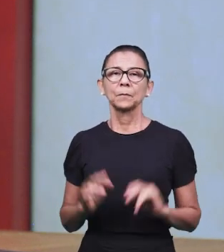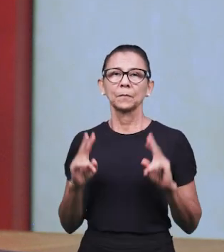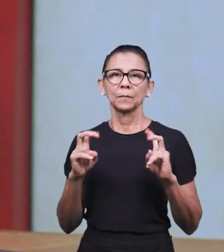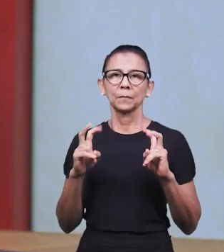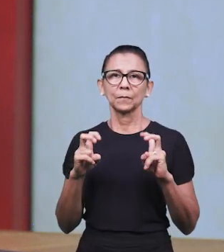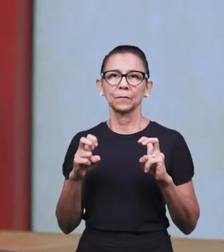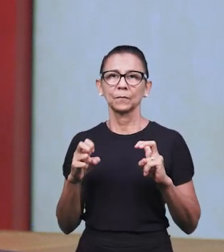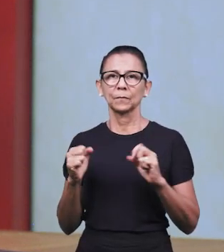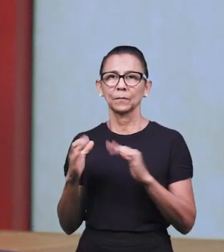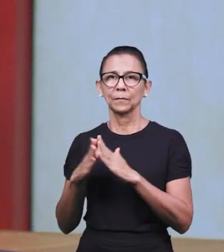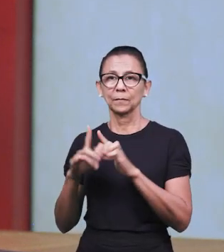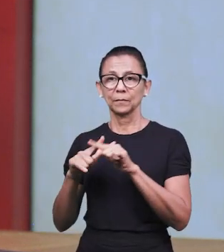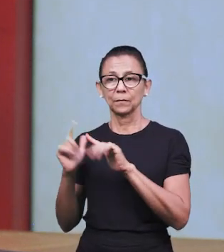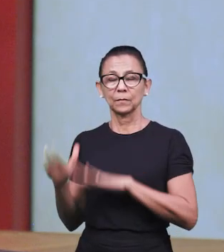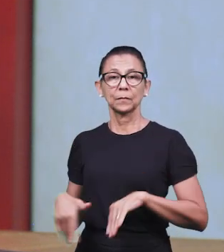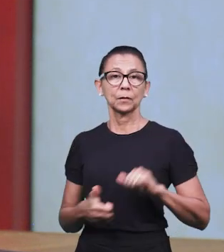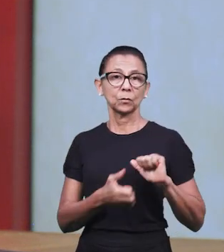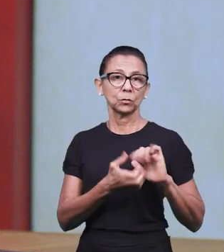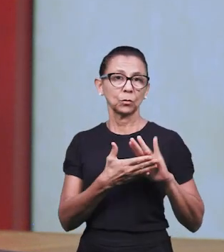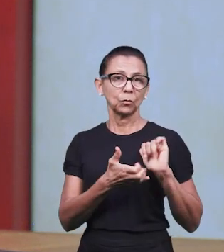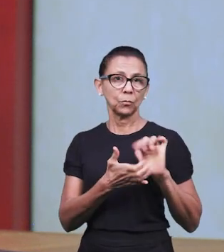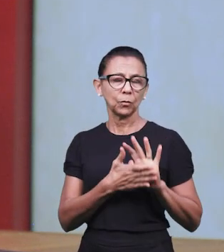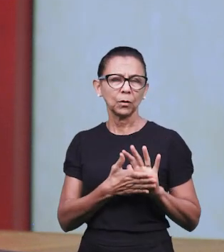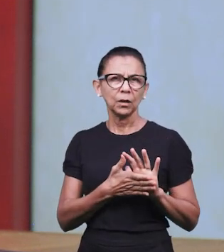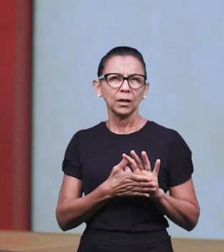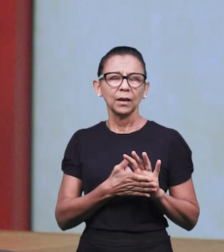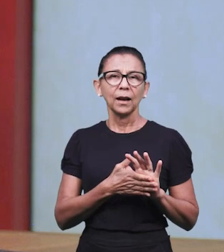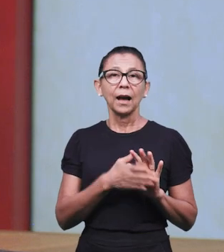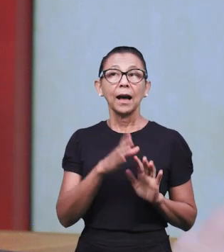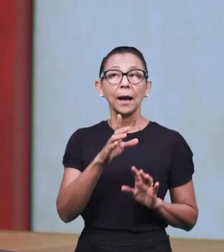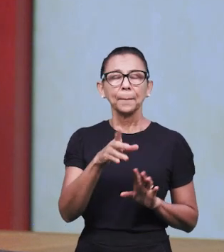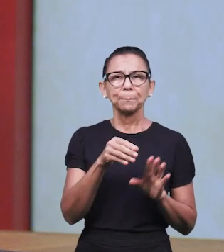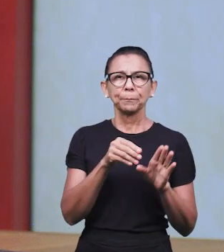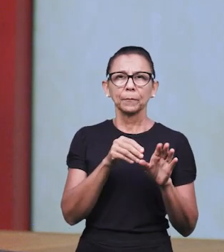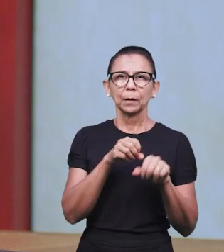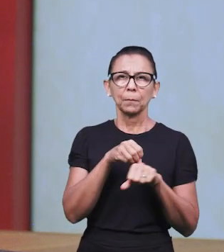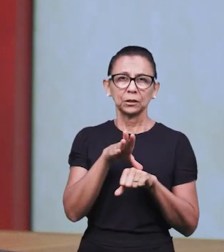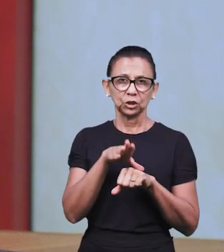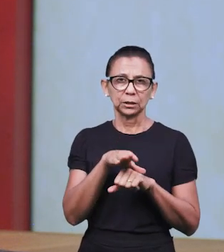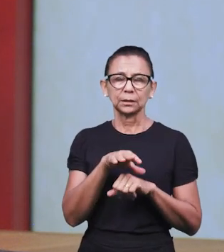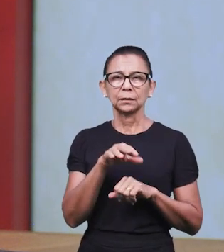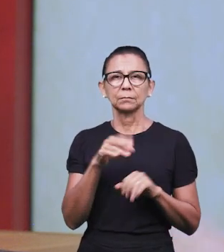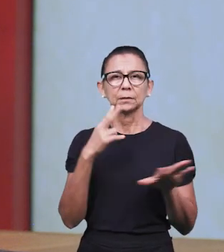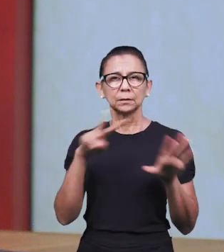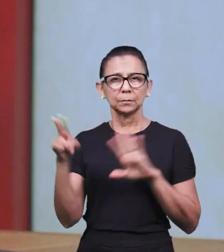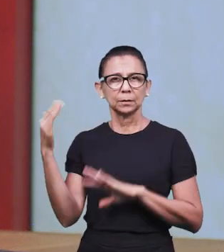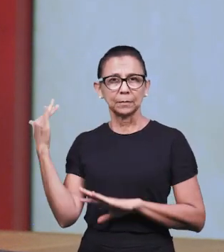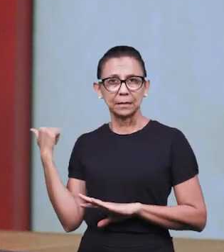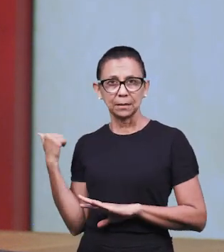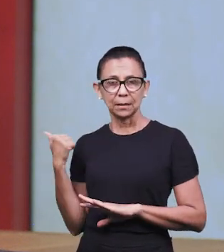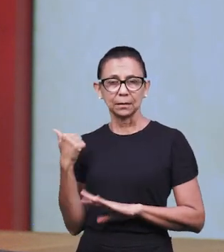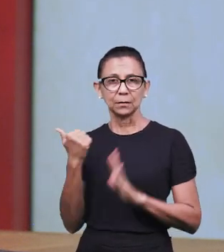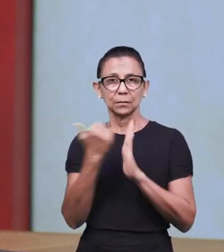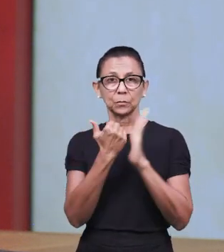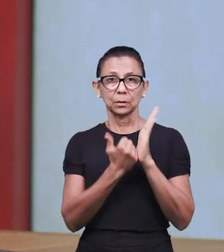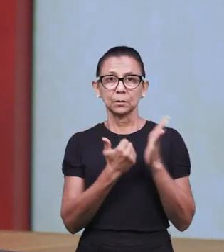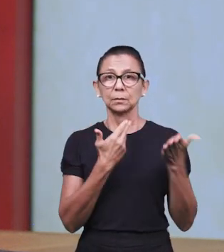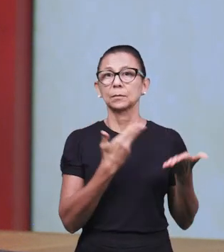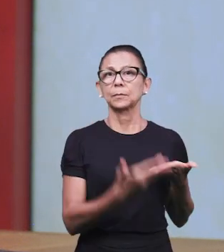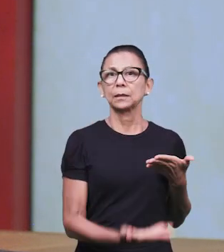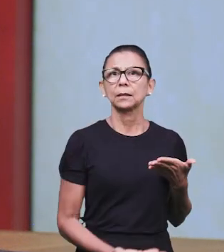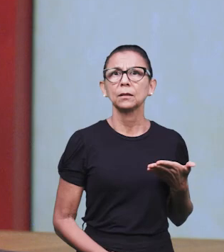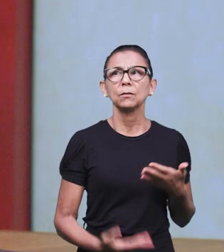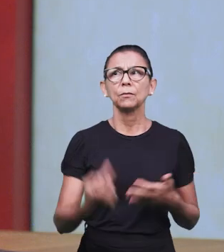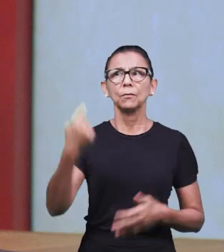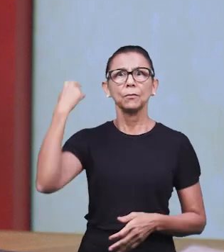igreja fiel. E eu quero, aliás, recomendar a você, se não assistiu o programa da semana passada, não deixe de assistir, é muito importante